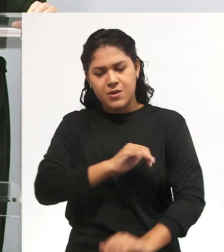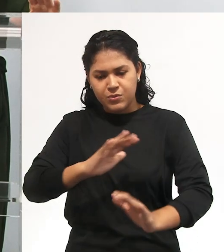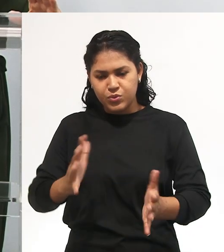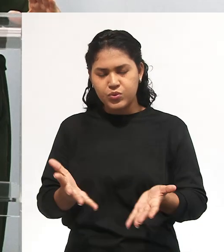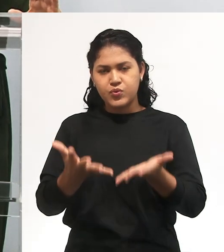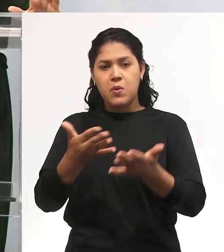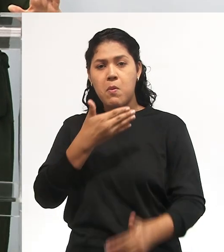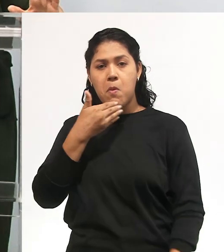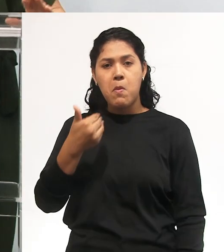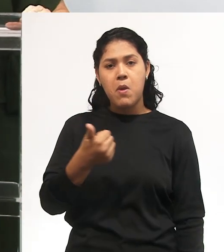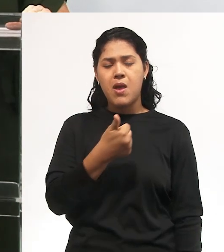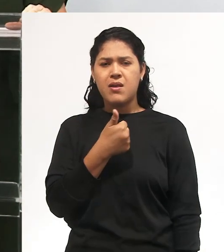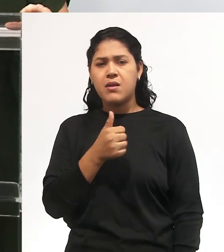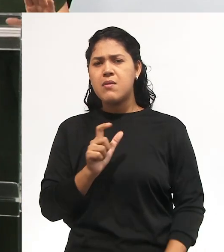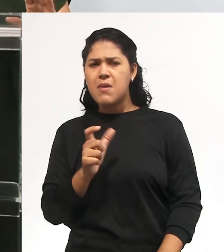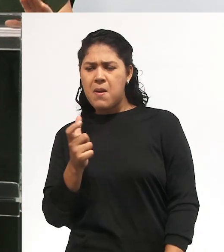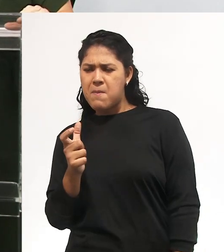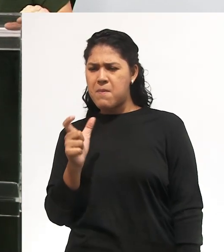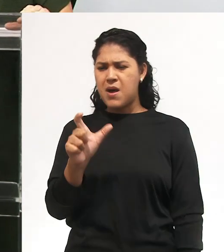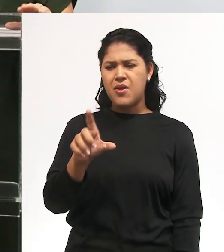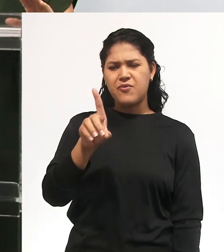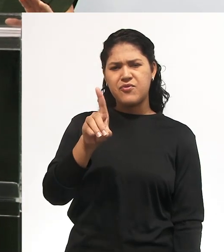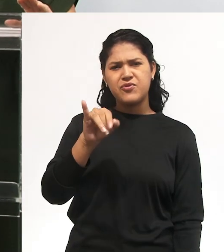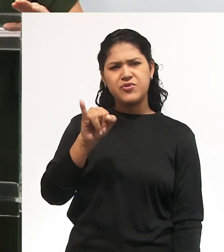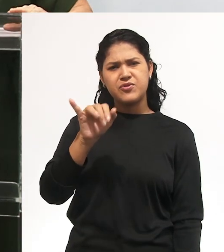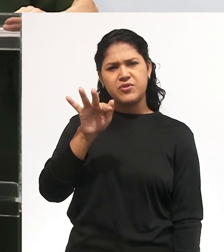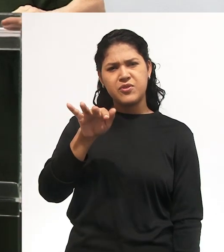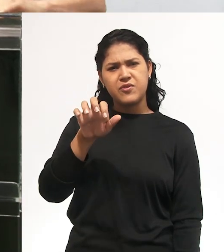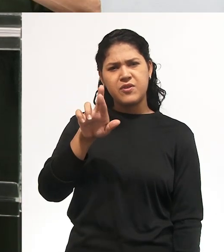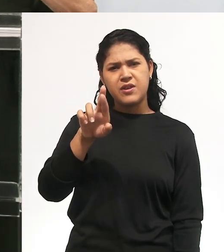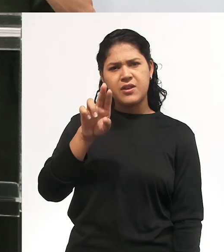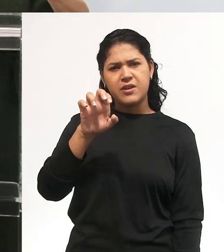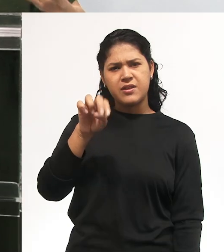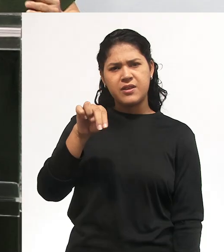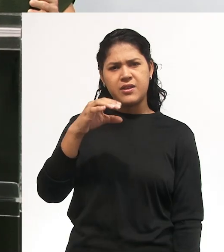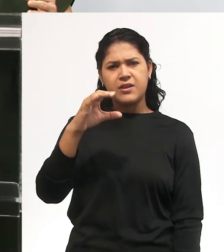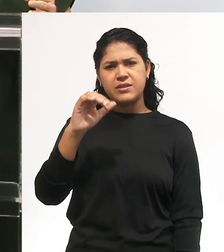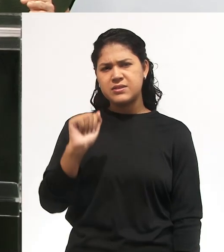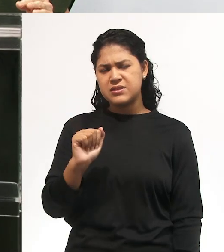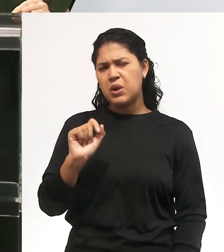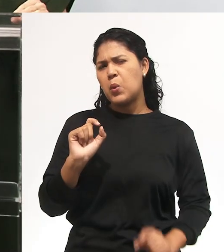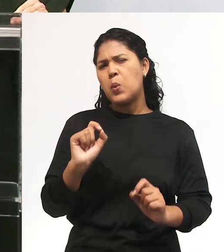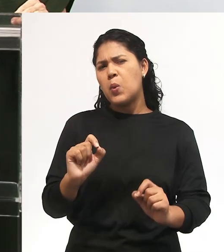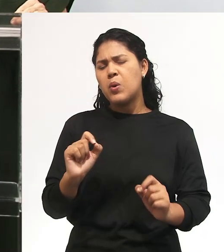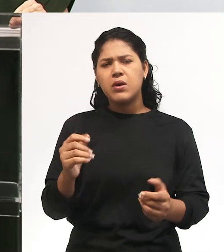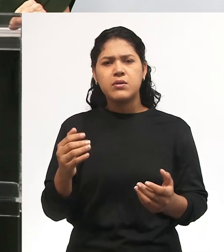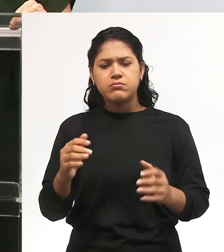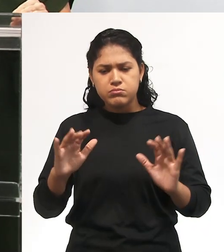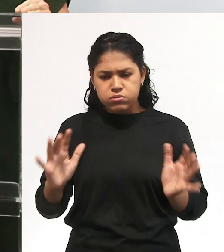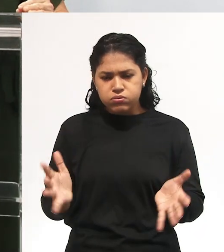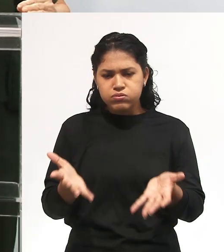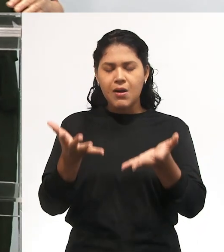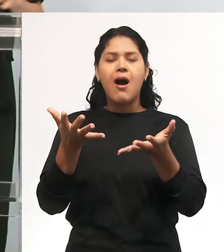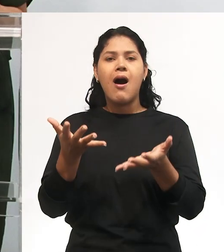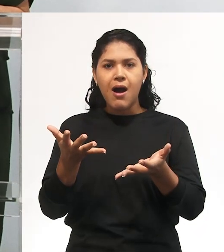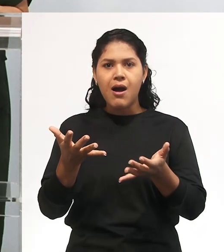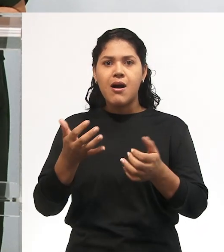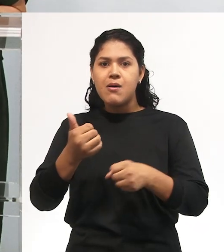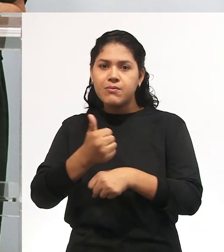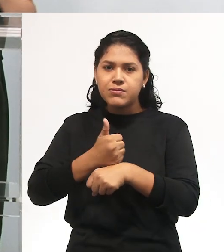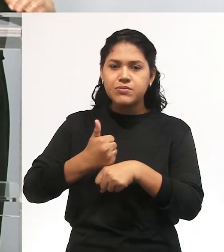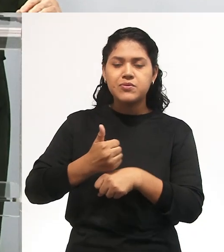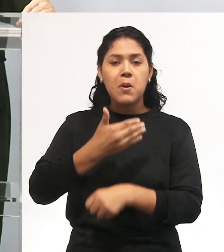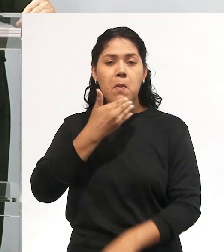alunos. E fazer a diferença na vida deles, uma das maneiras de fazer essa diferença é